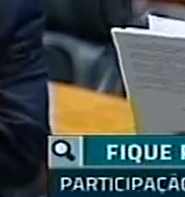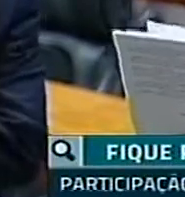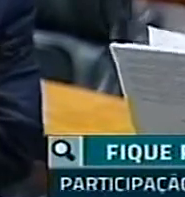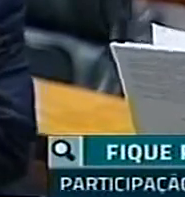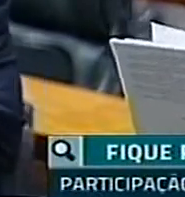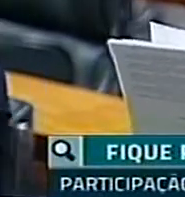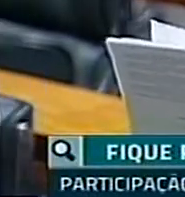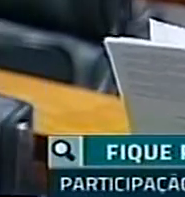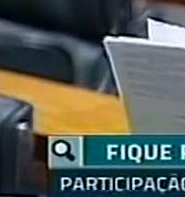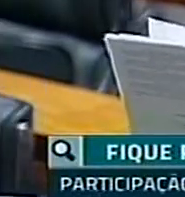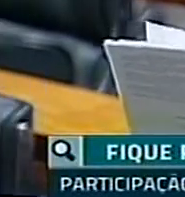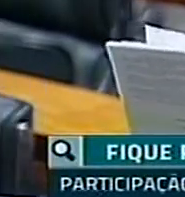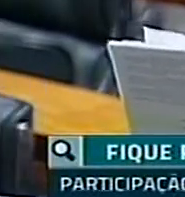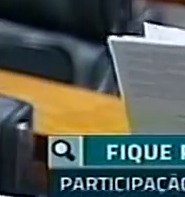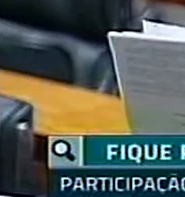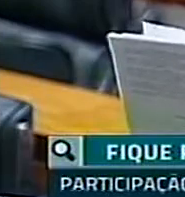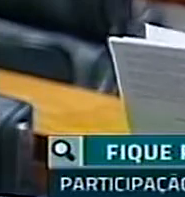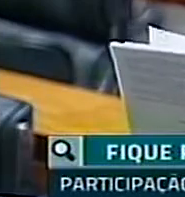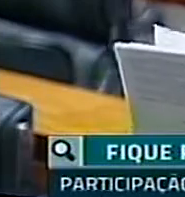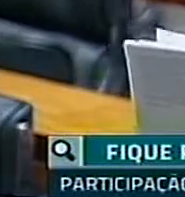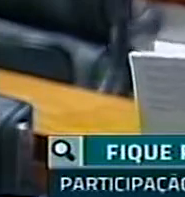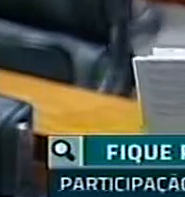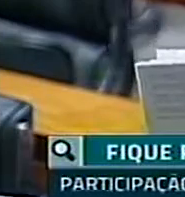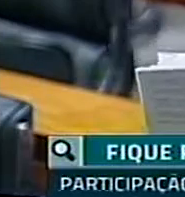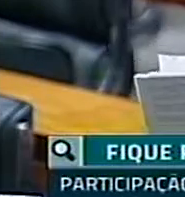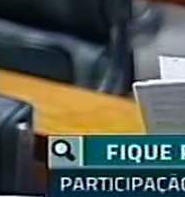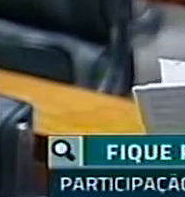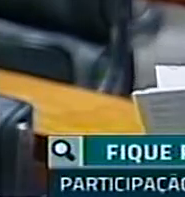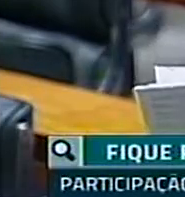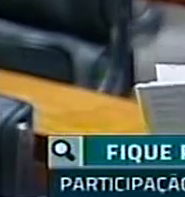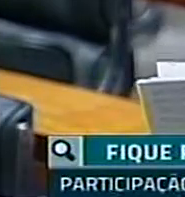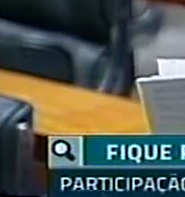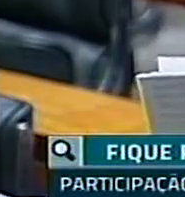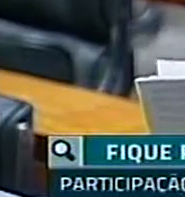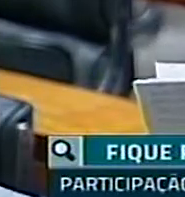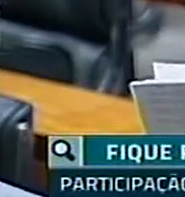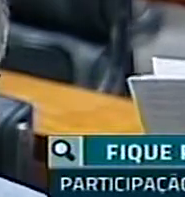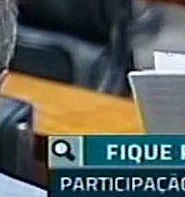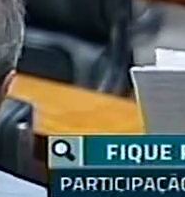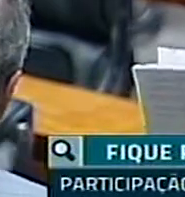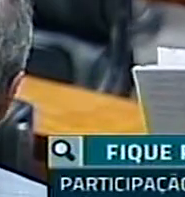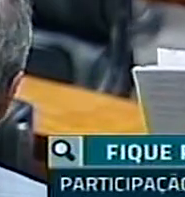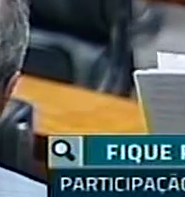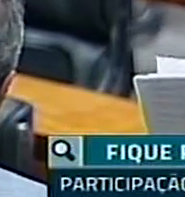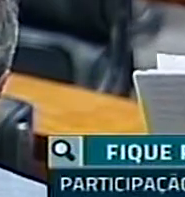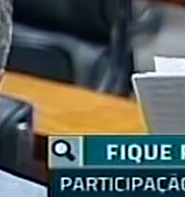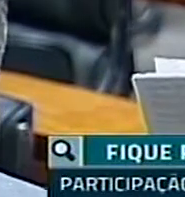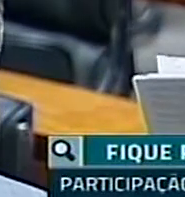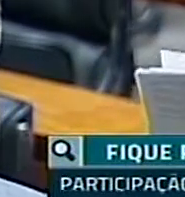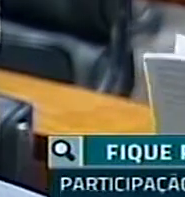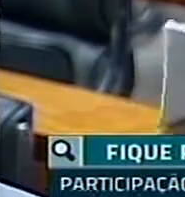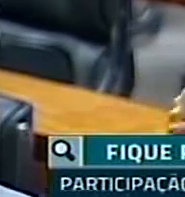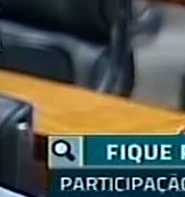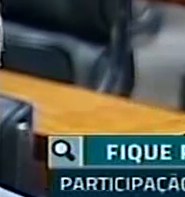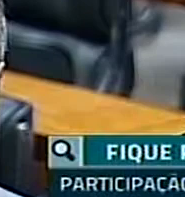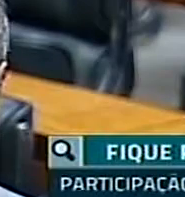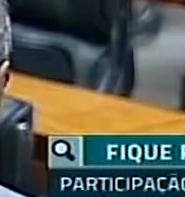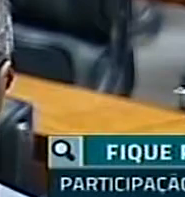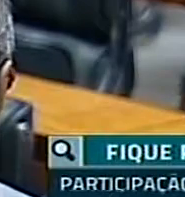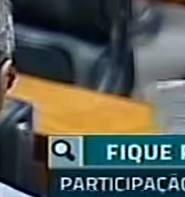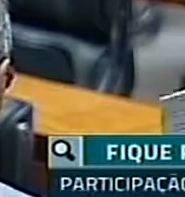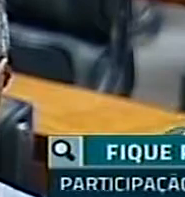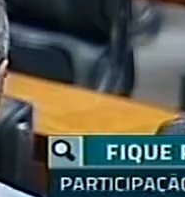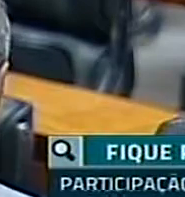item 8º do artigo 22, nós temos aqui a proibição da propaganda de bebidas com qualquer teor